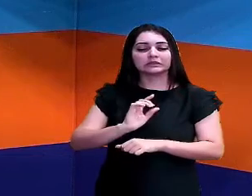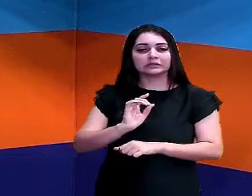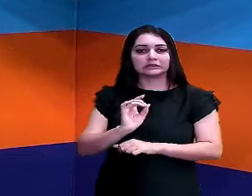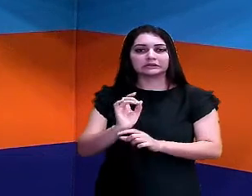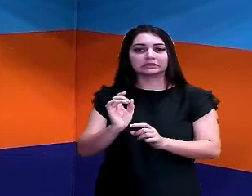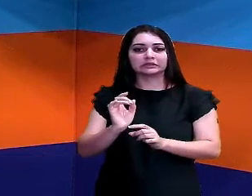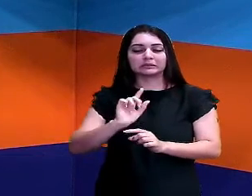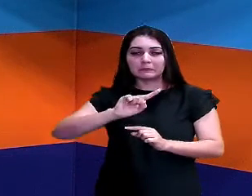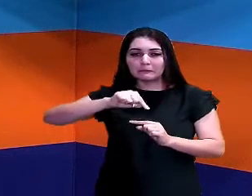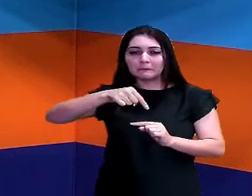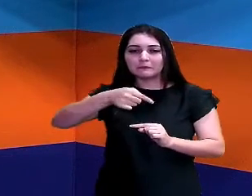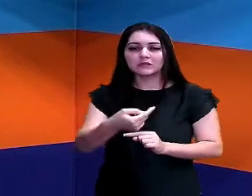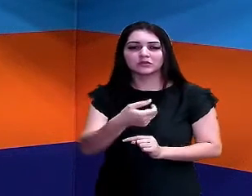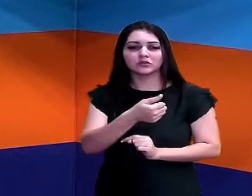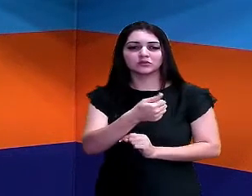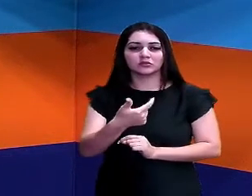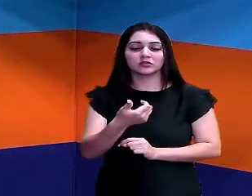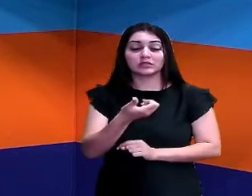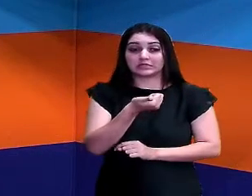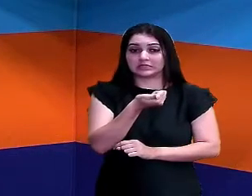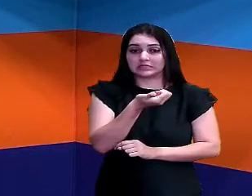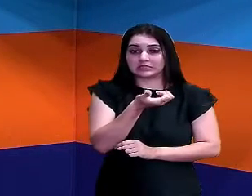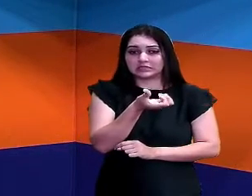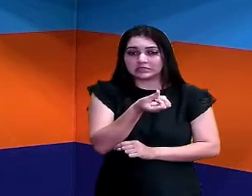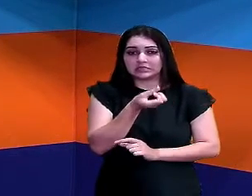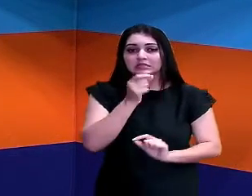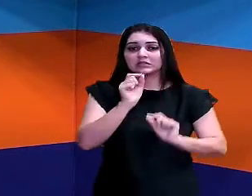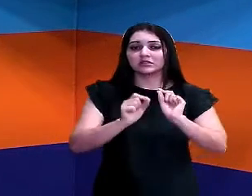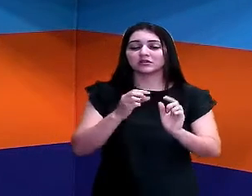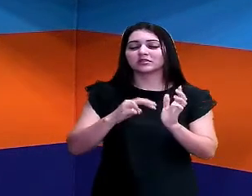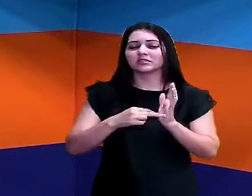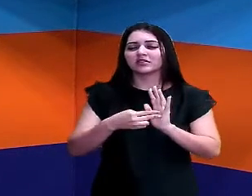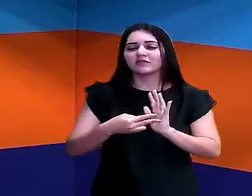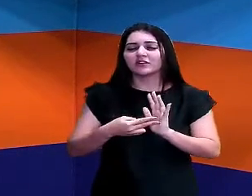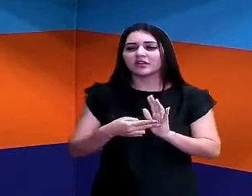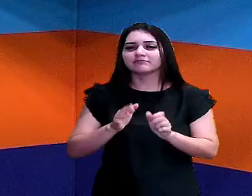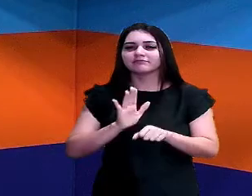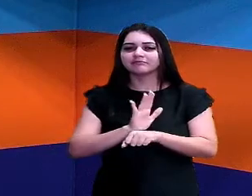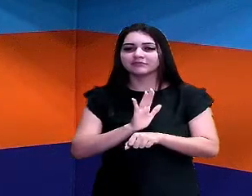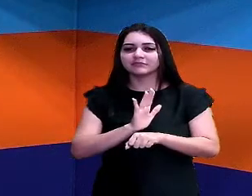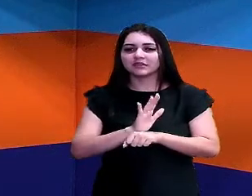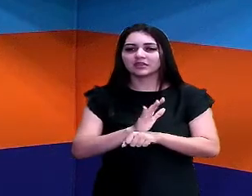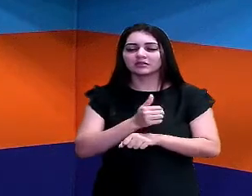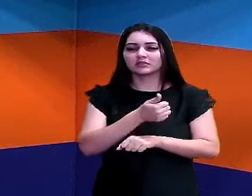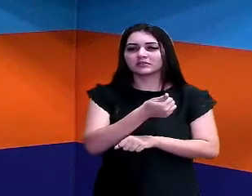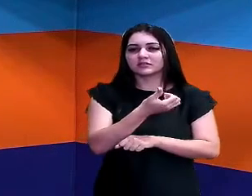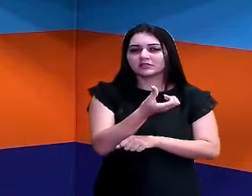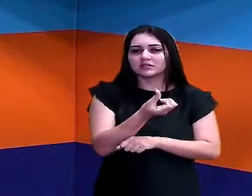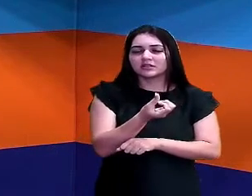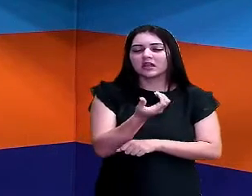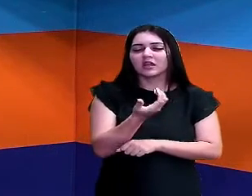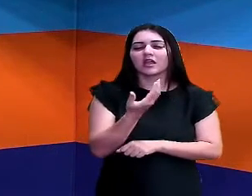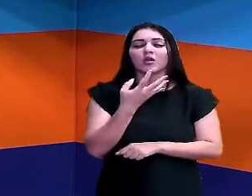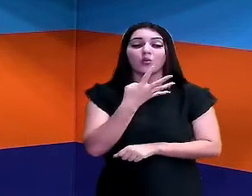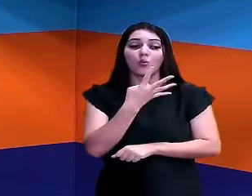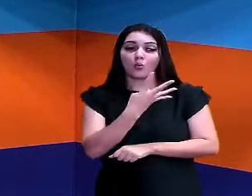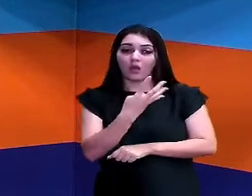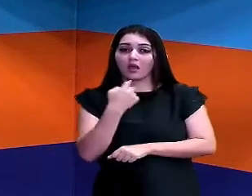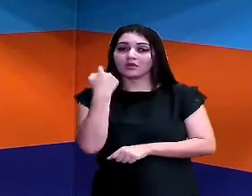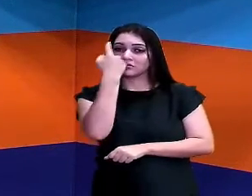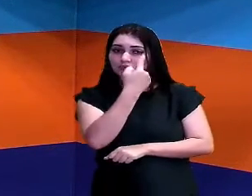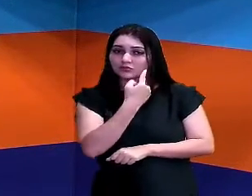12. 16 horas, significa que está lá no meio da tarde, já no finalzinho da tarde. 16 horas é 4 horas,